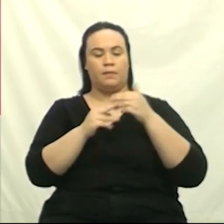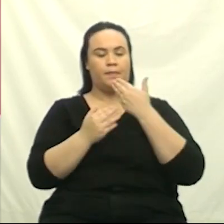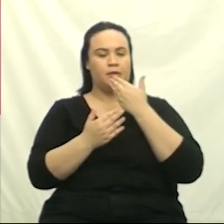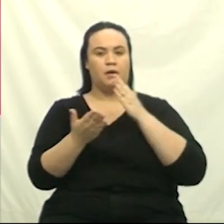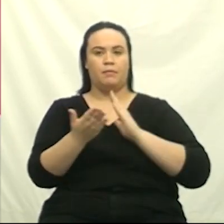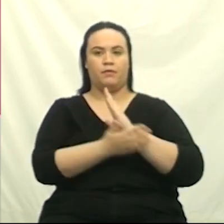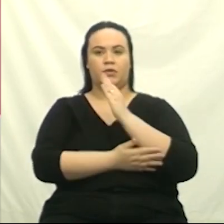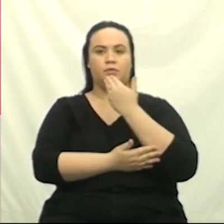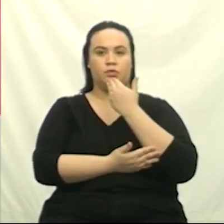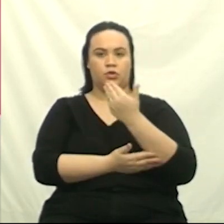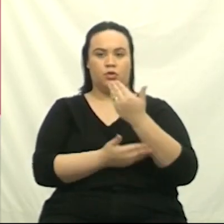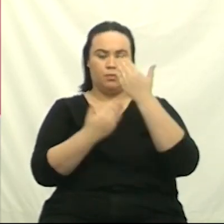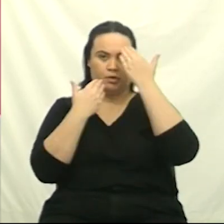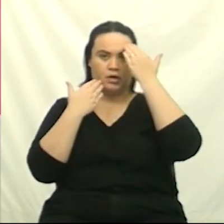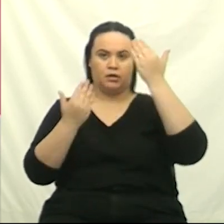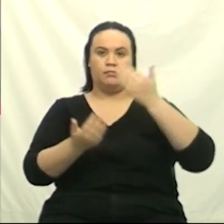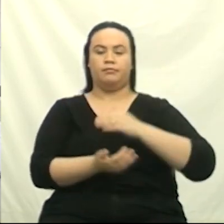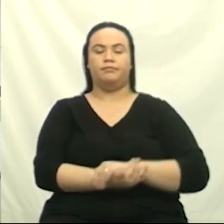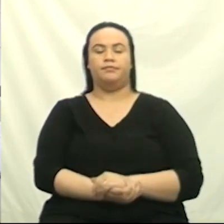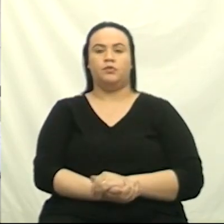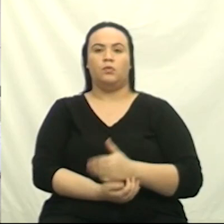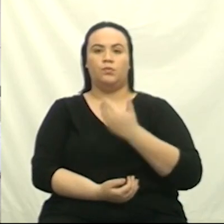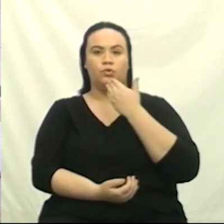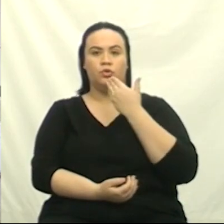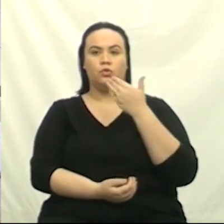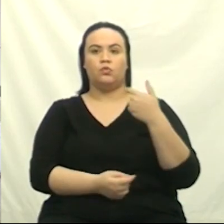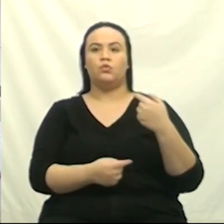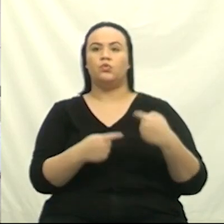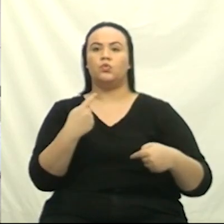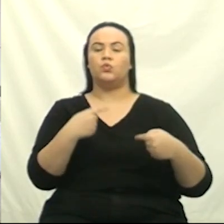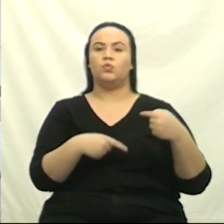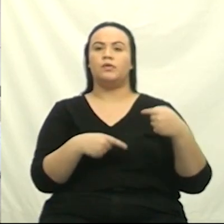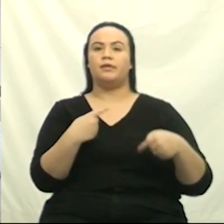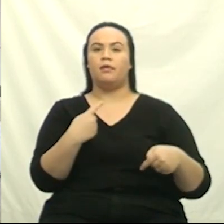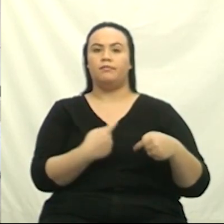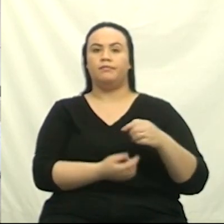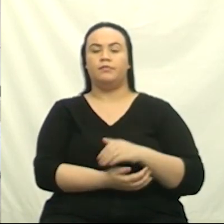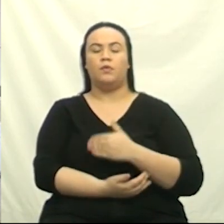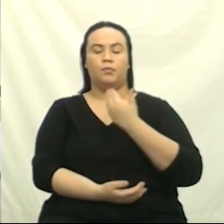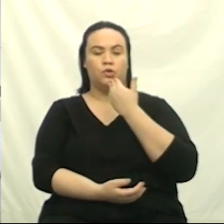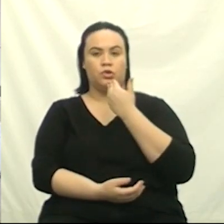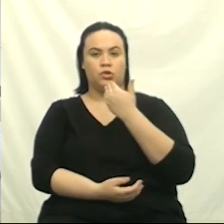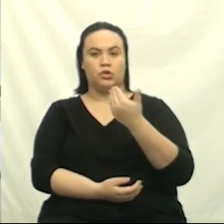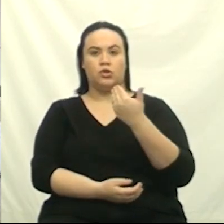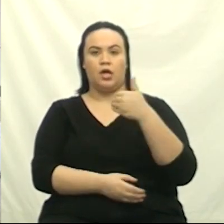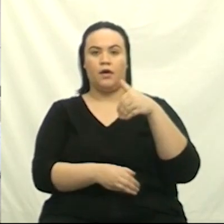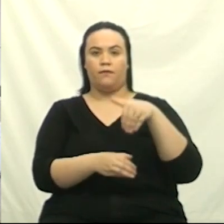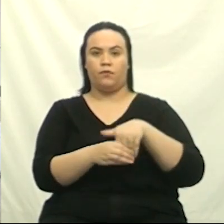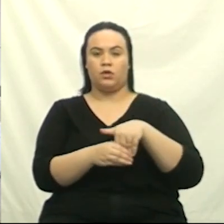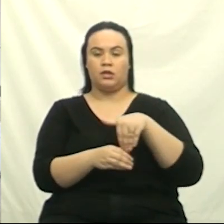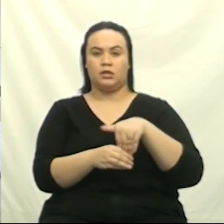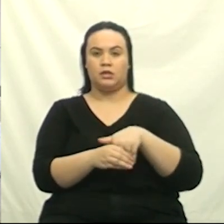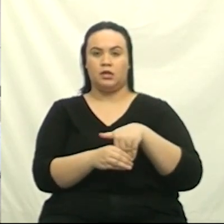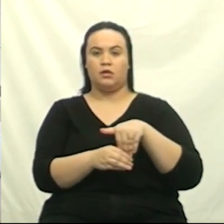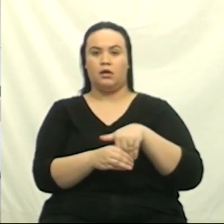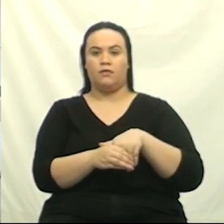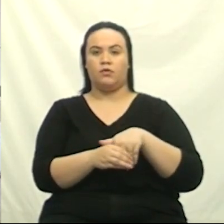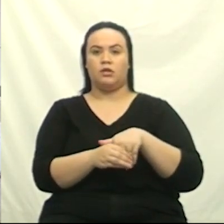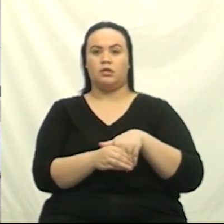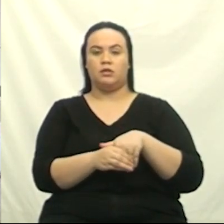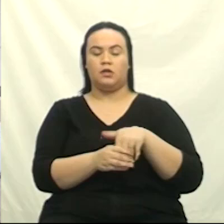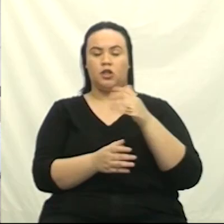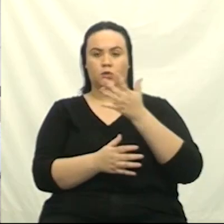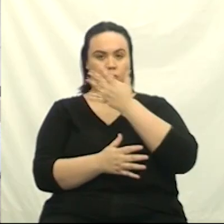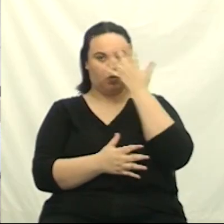desse requerimento obrigado presidente o requerimento continua em discussão não havendo mais vereadores queiram discutir o requerimento está em